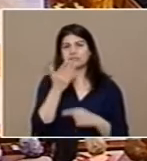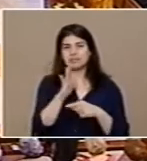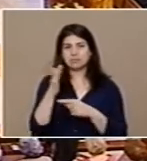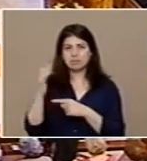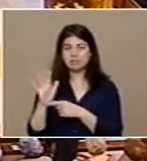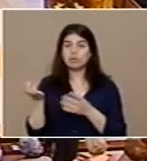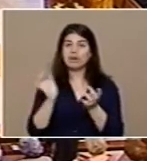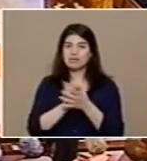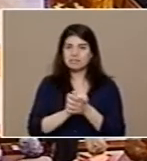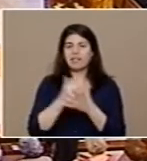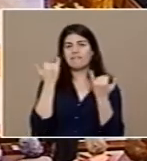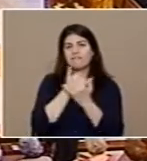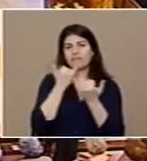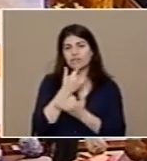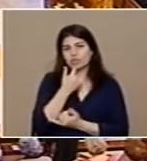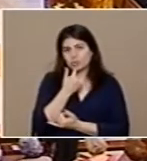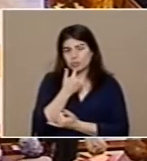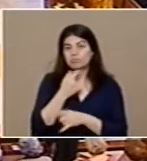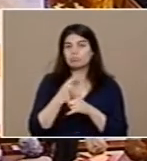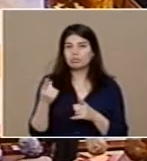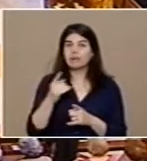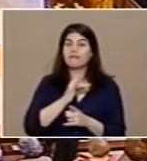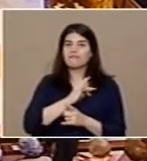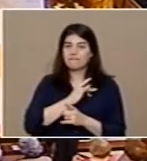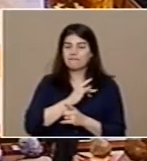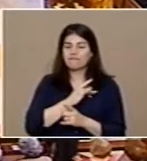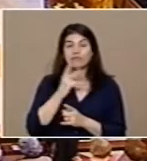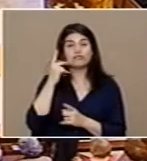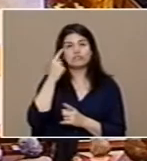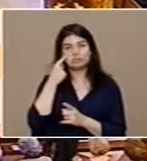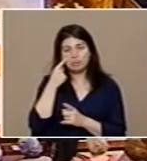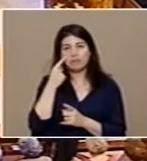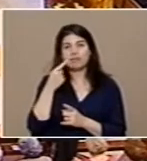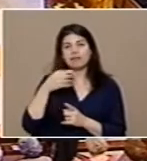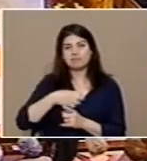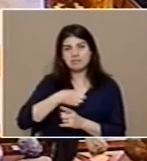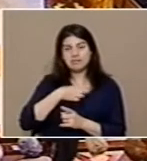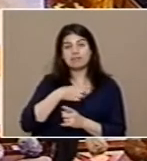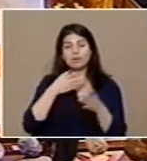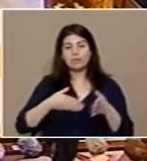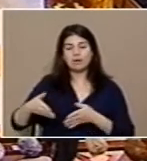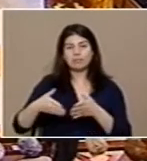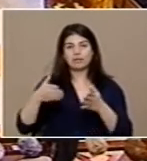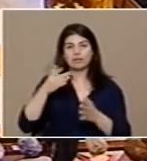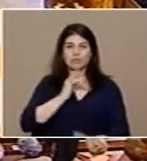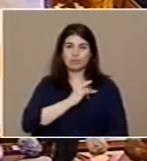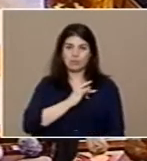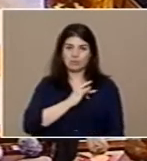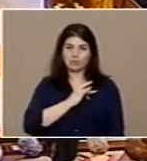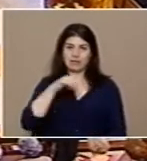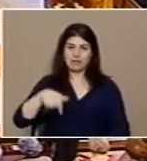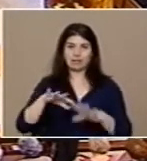por que vivem o amor divino na sua vida experimentam este caminho de amor assim